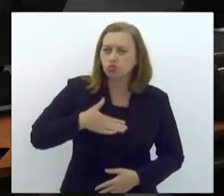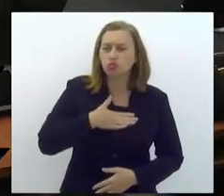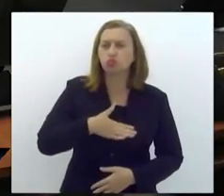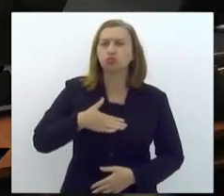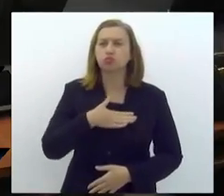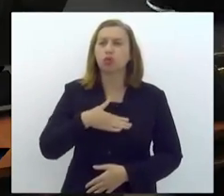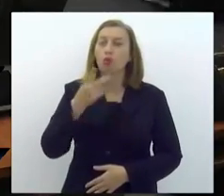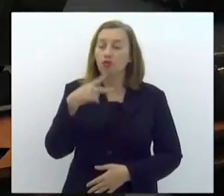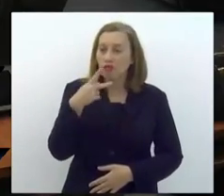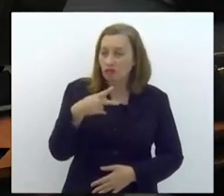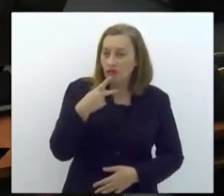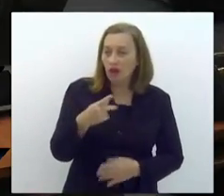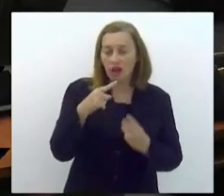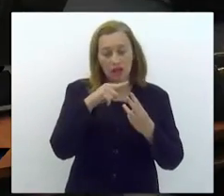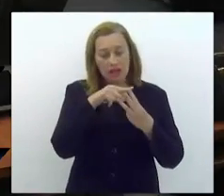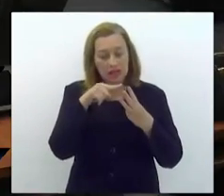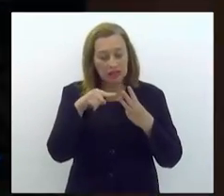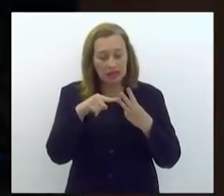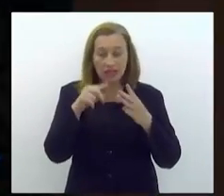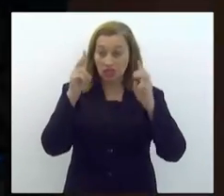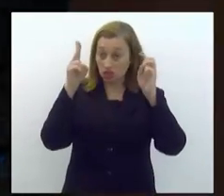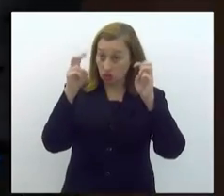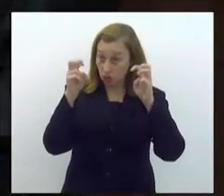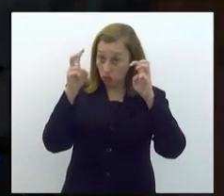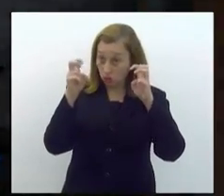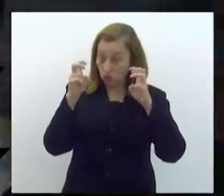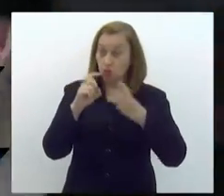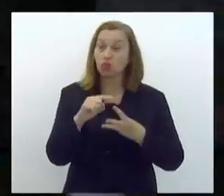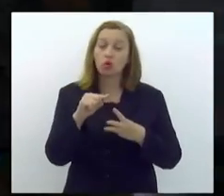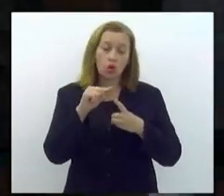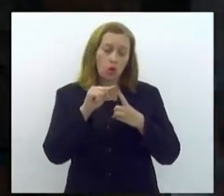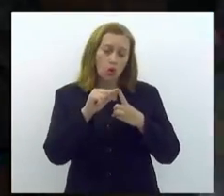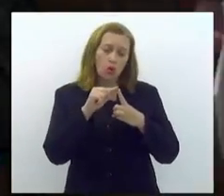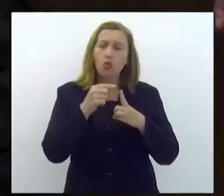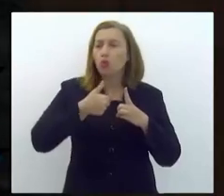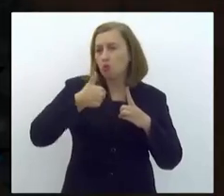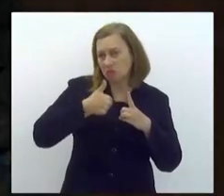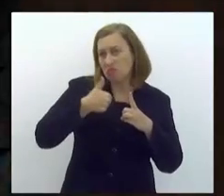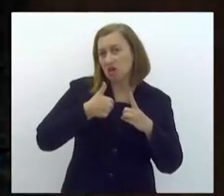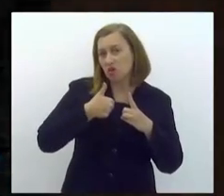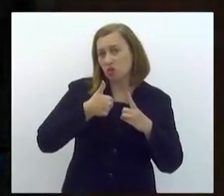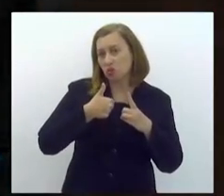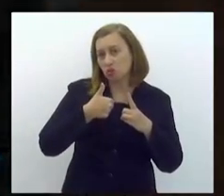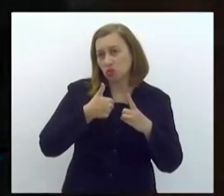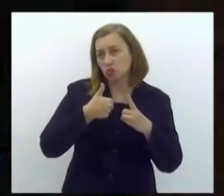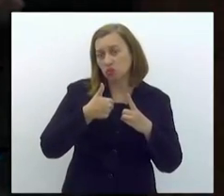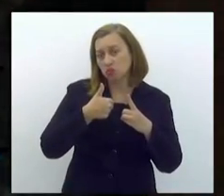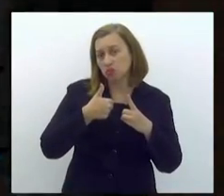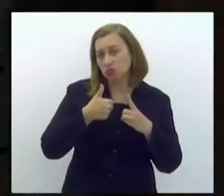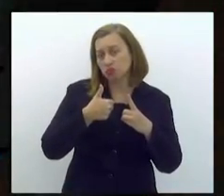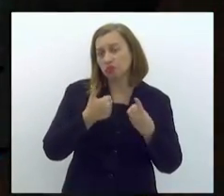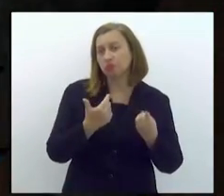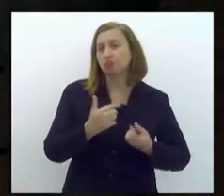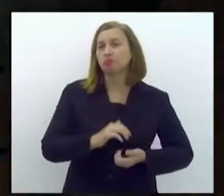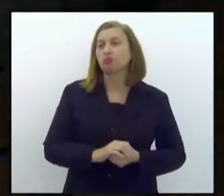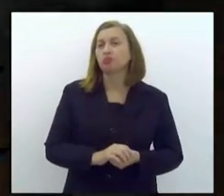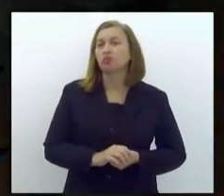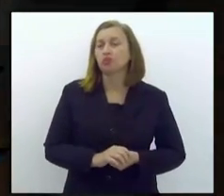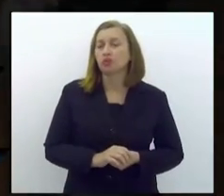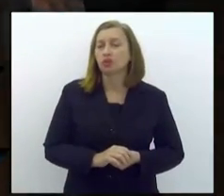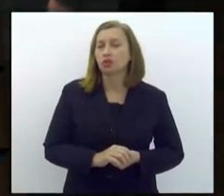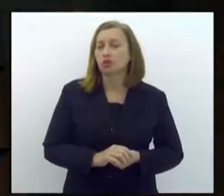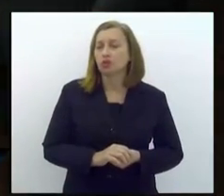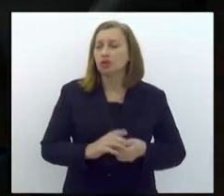abordar três assuntos sendo que o primeiro dos assuntos tem absoluta pertinência com